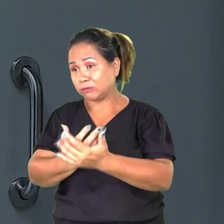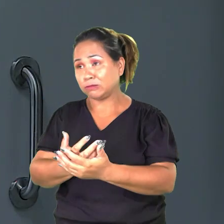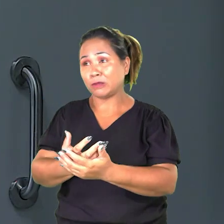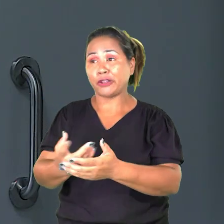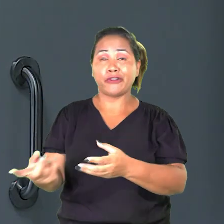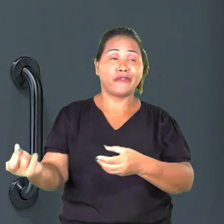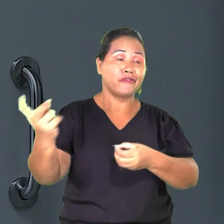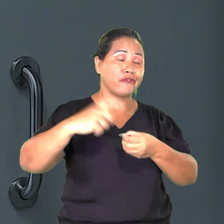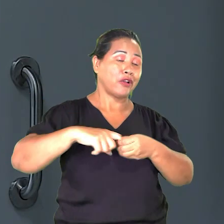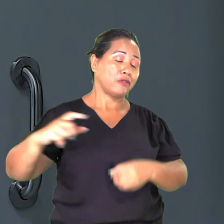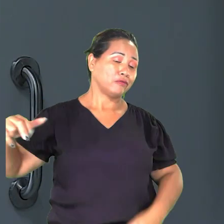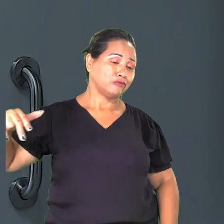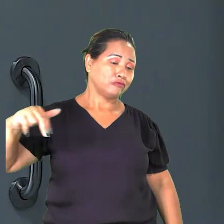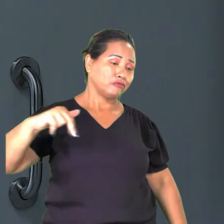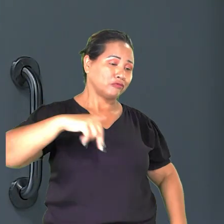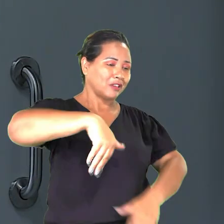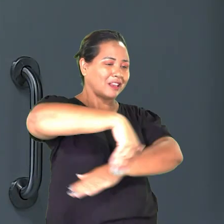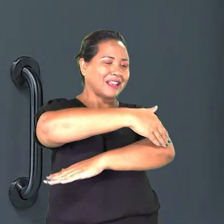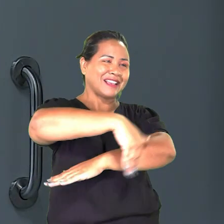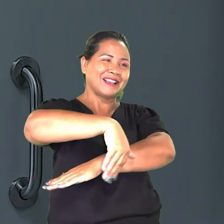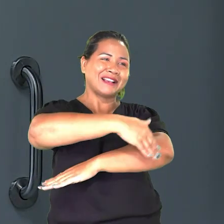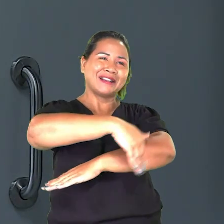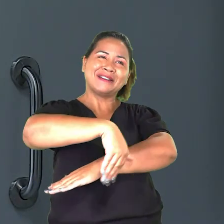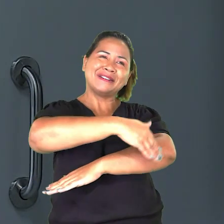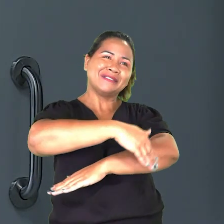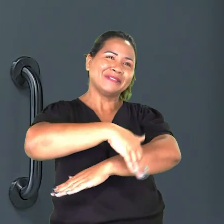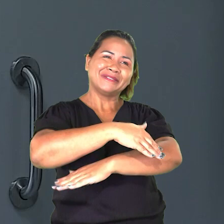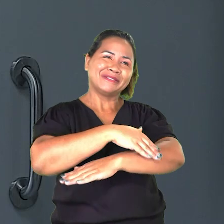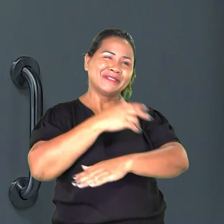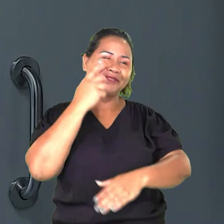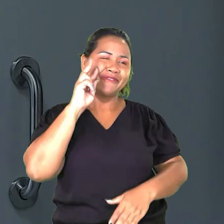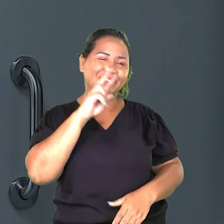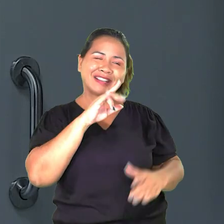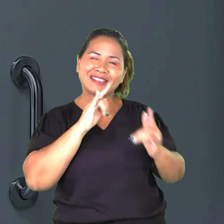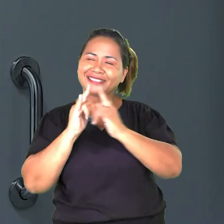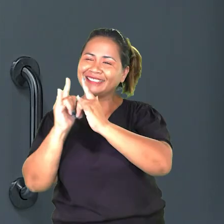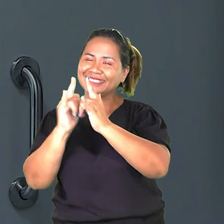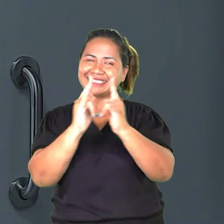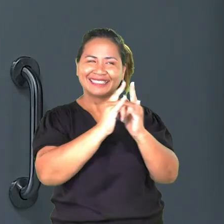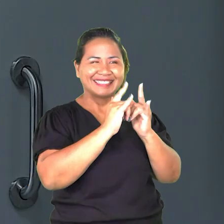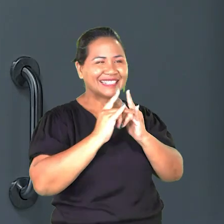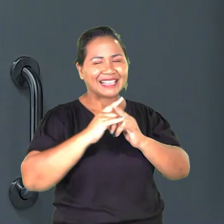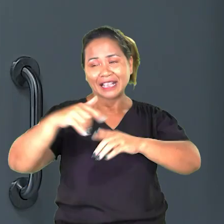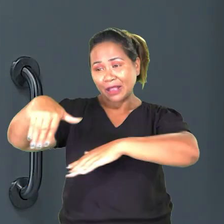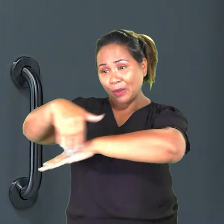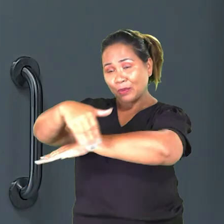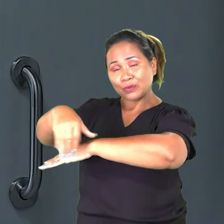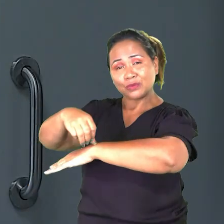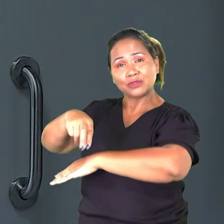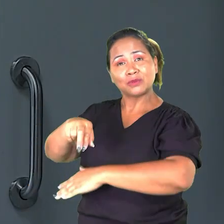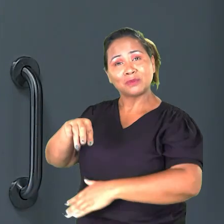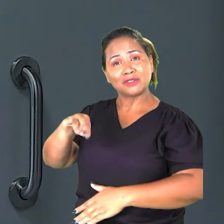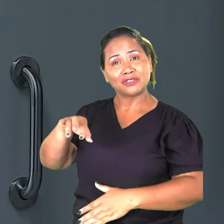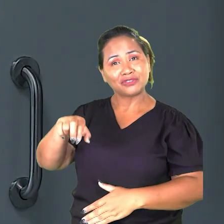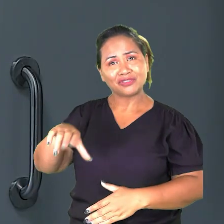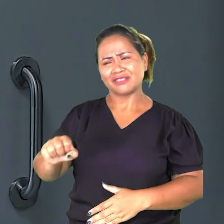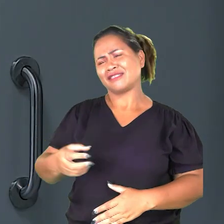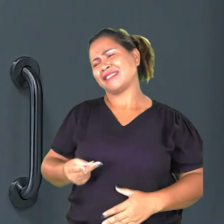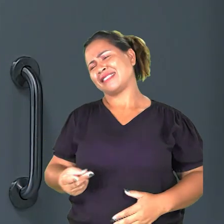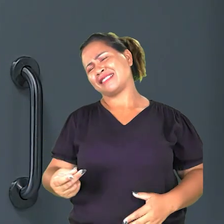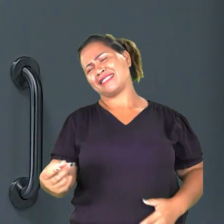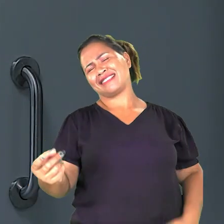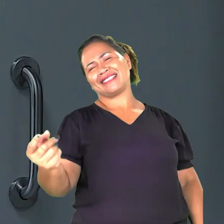antiga. Caminho velho do mar, trazei meus passos de volta. Ó Rua de Santo